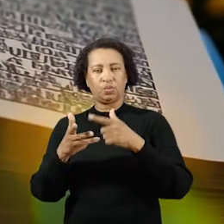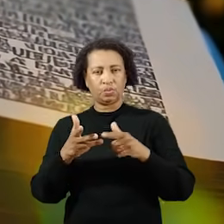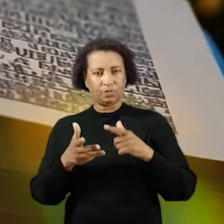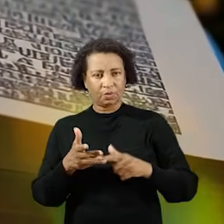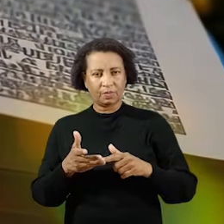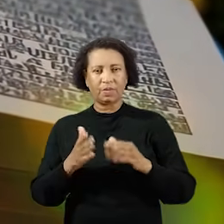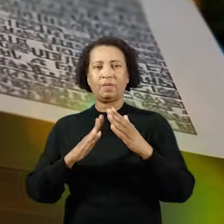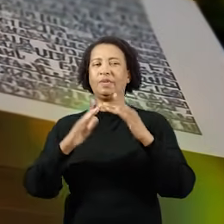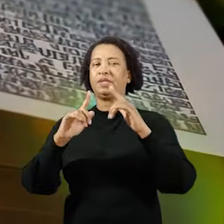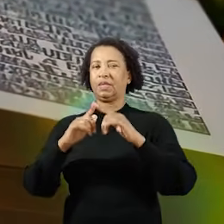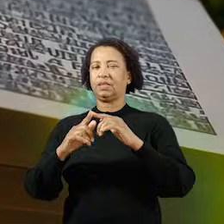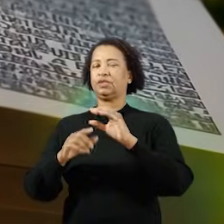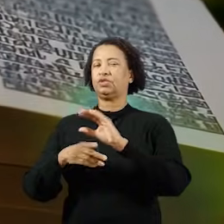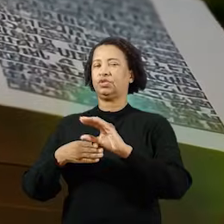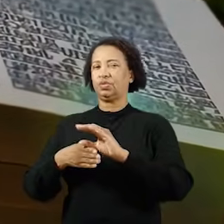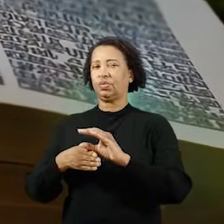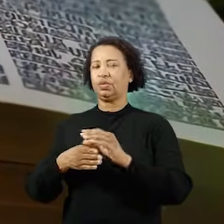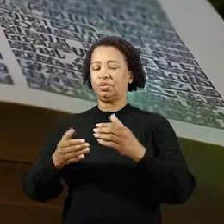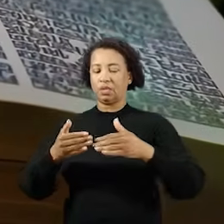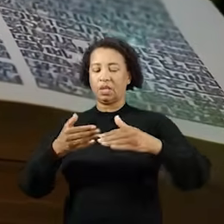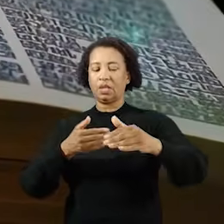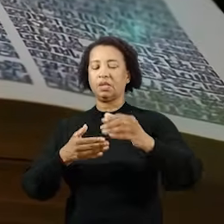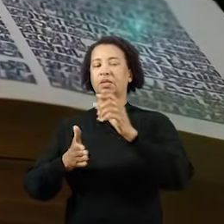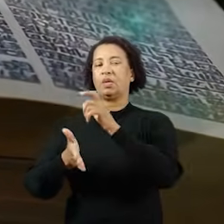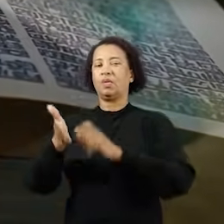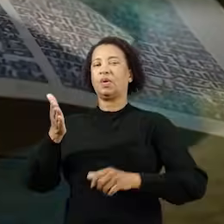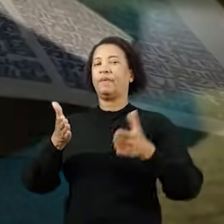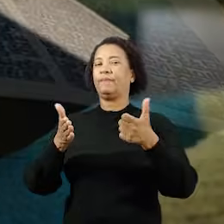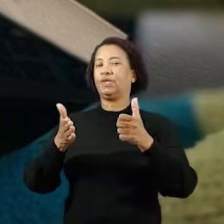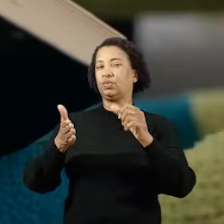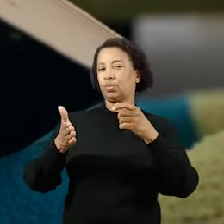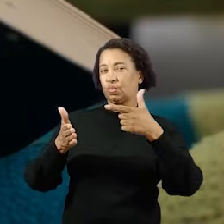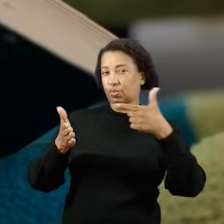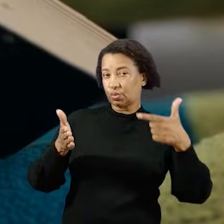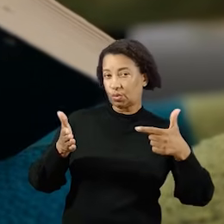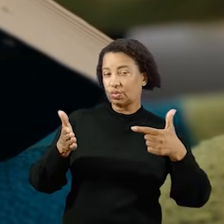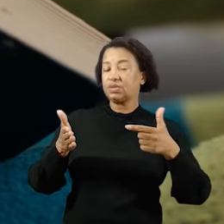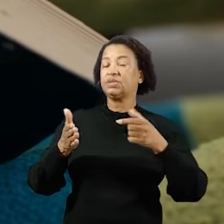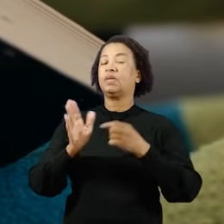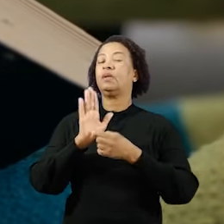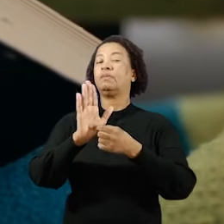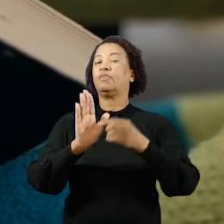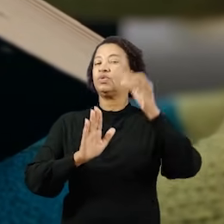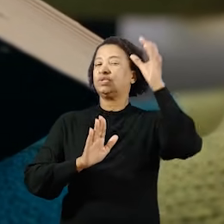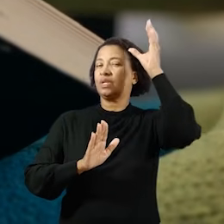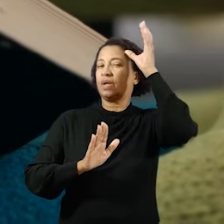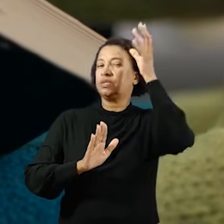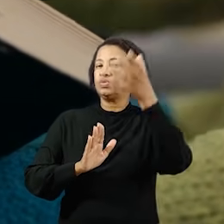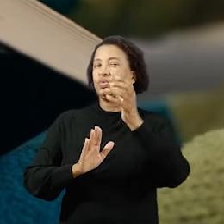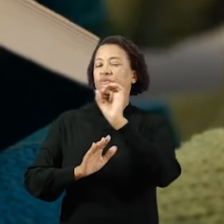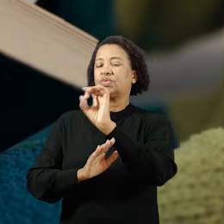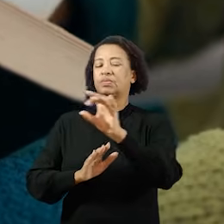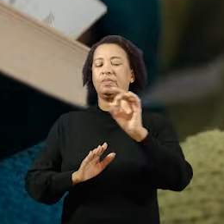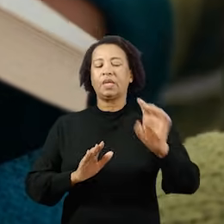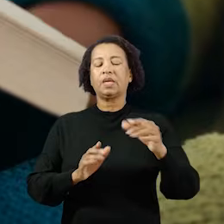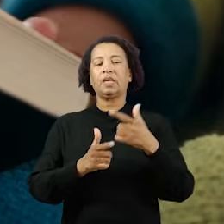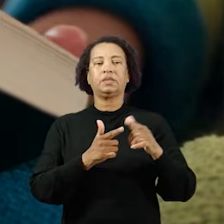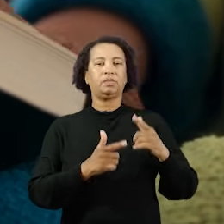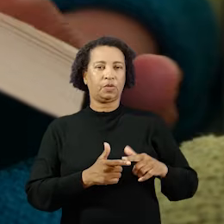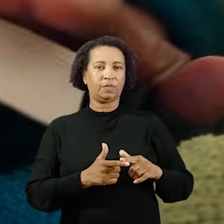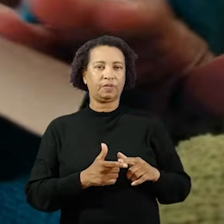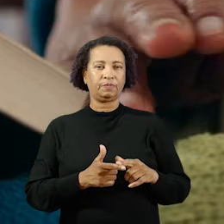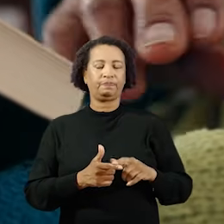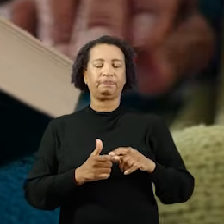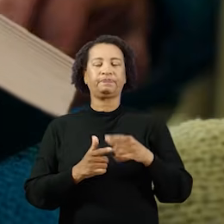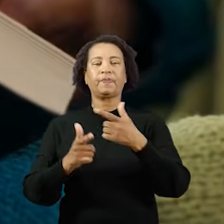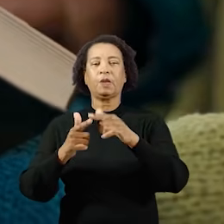de Corinto, e a partir do capítulo 12 ele apresenta as soluções para cada um dos problemas. Para o problema